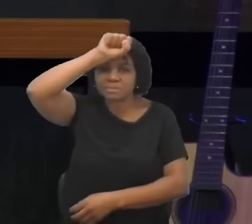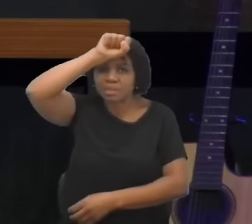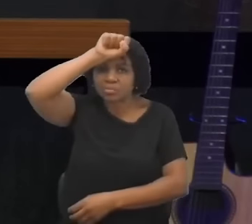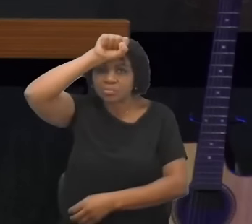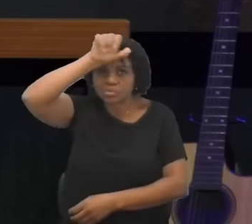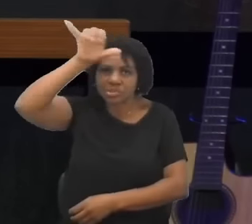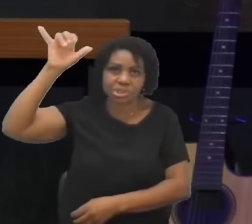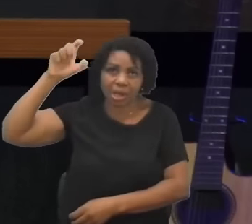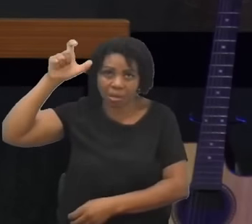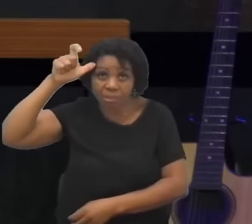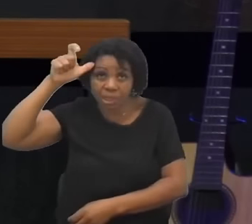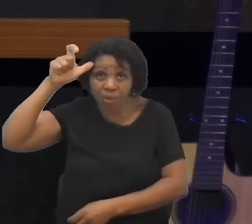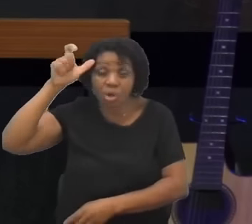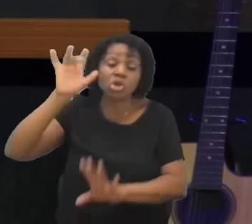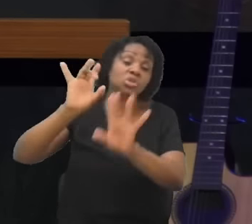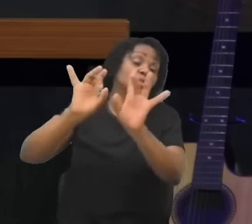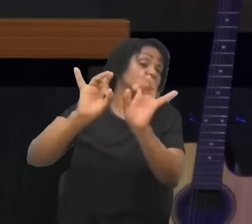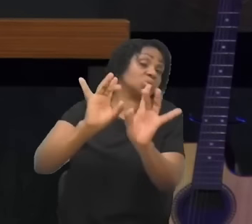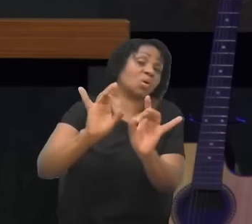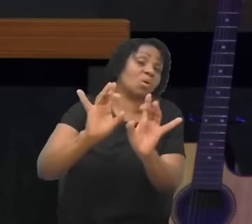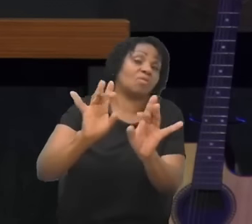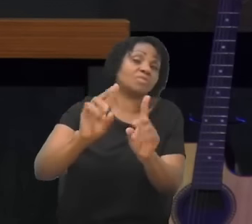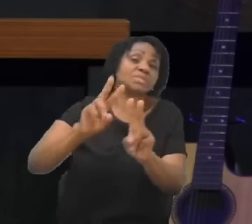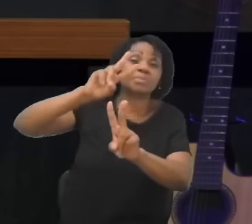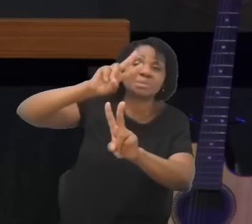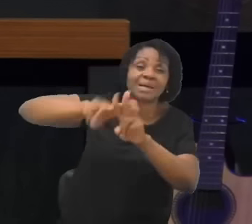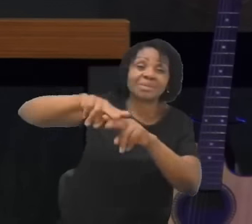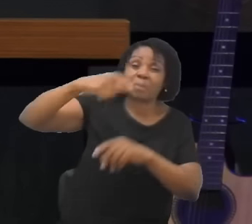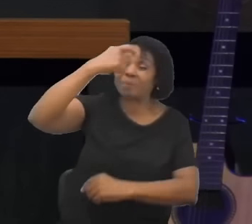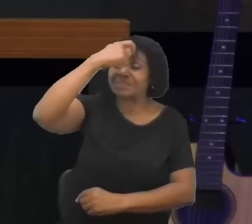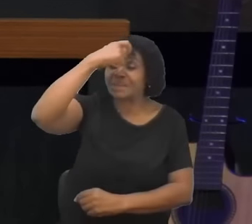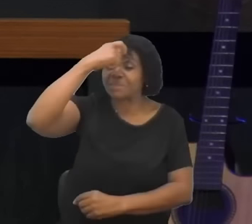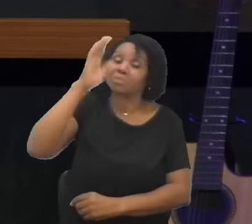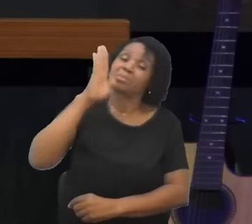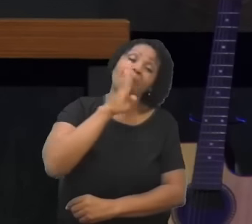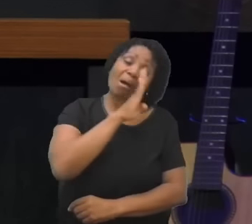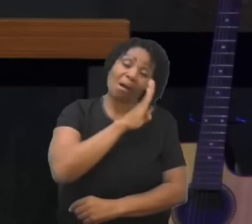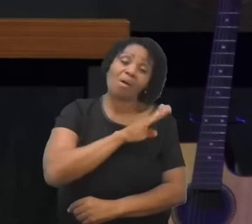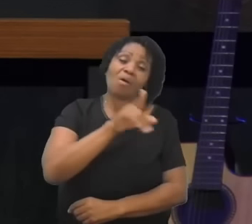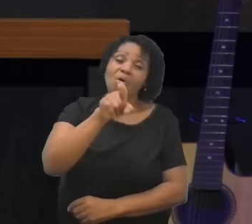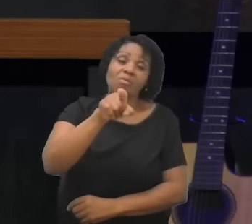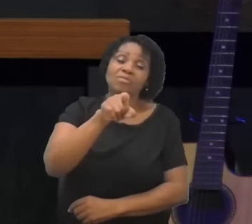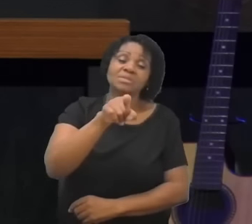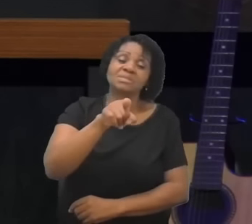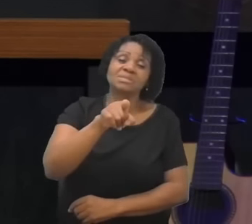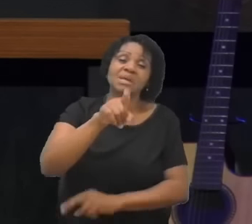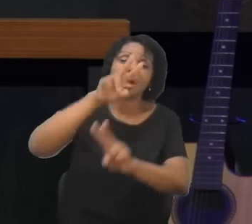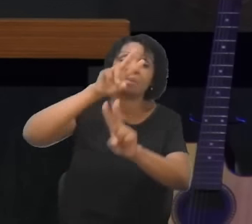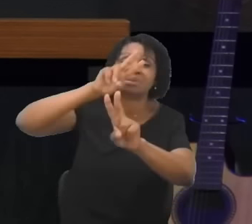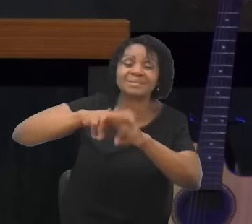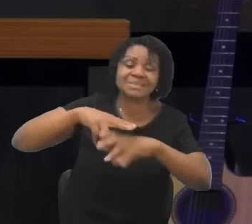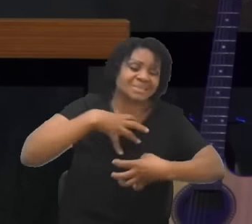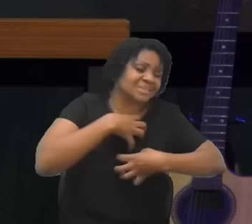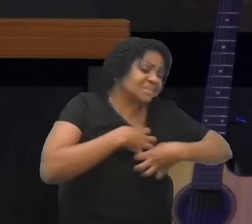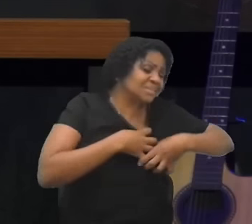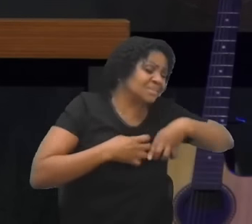aprisionado. Basta você se deixar ser aprisionado pelos teus pensamentos. Basta você ser aprisionado por